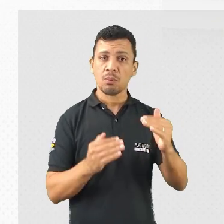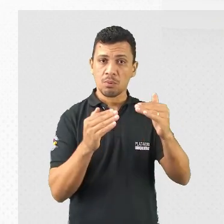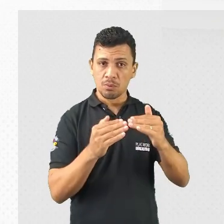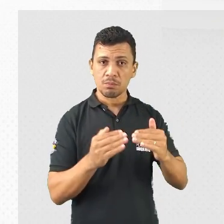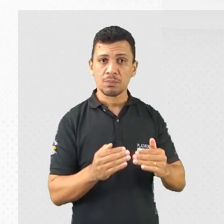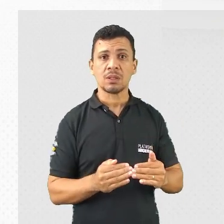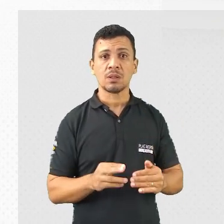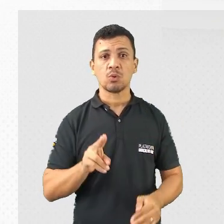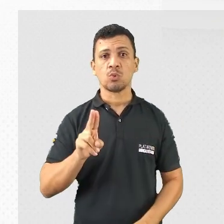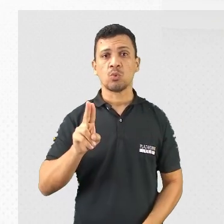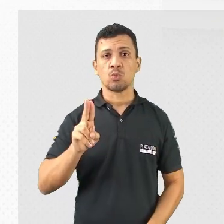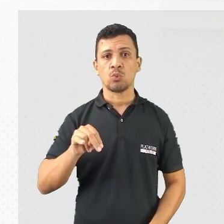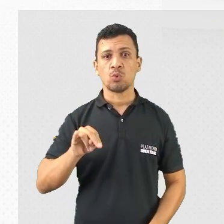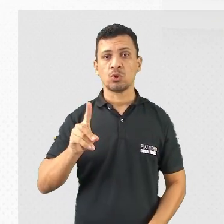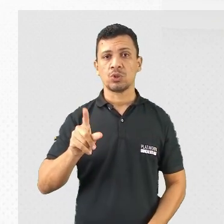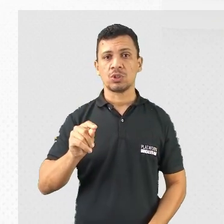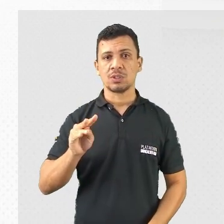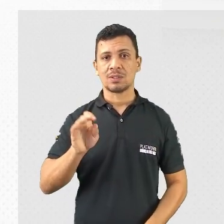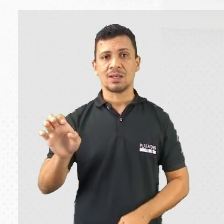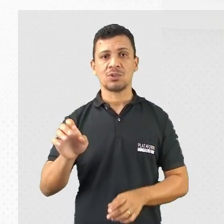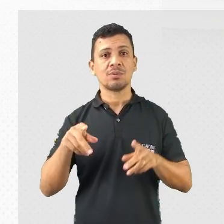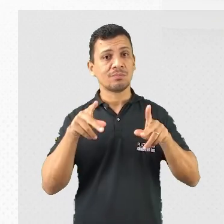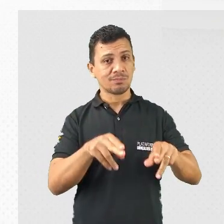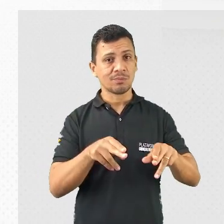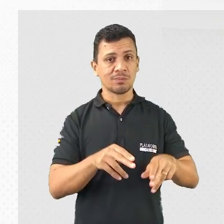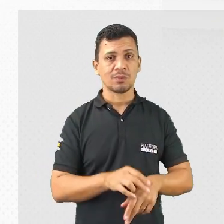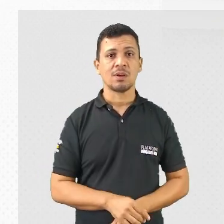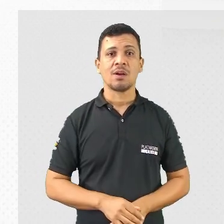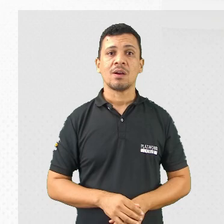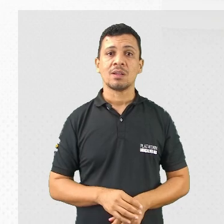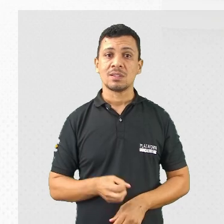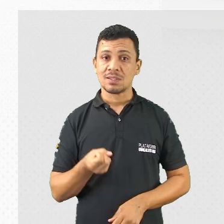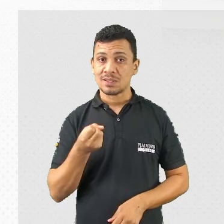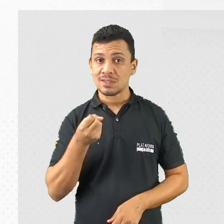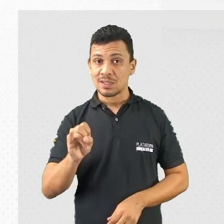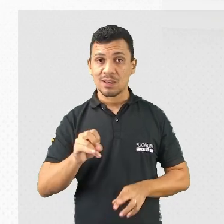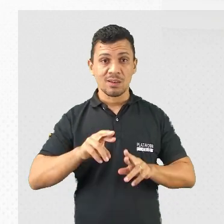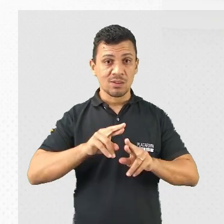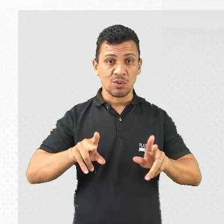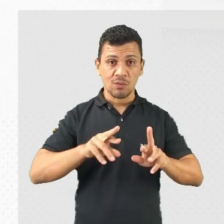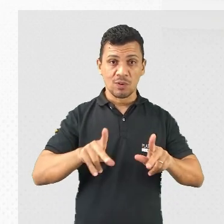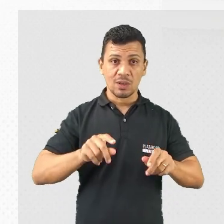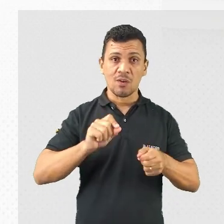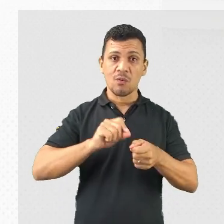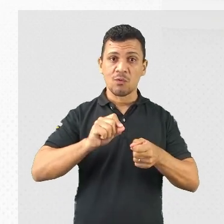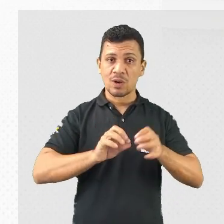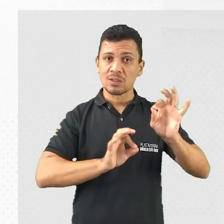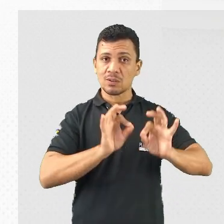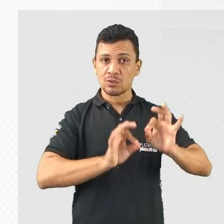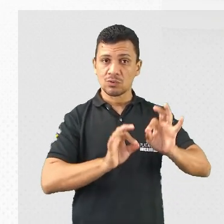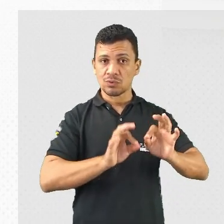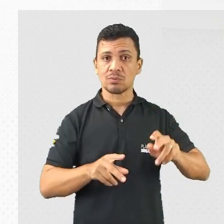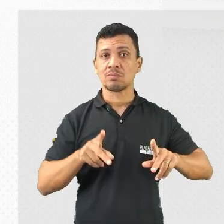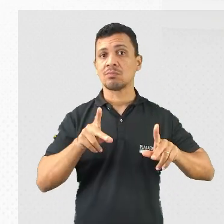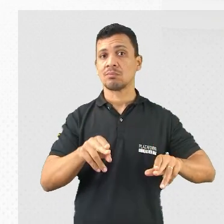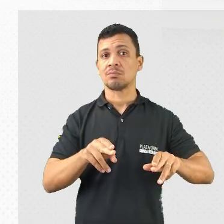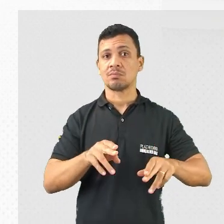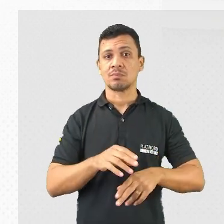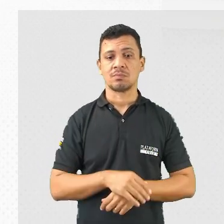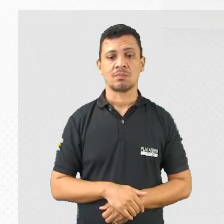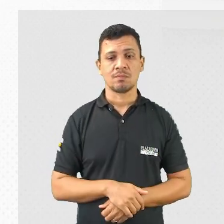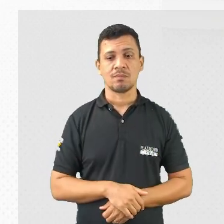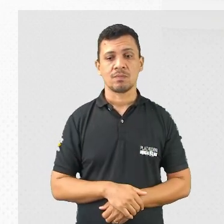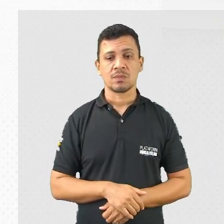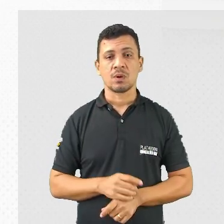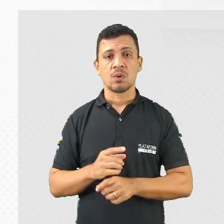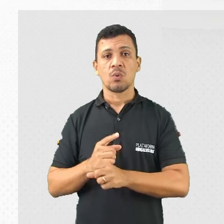mesma unidade. Caso não tenha, você faça o ajuste, transforme, colocando na mesma unidade. Tá? O ano tem